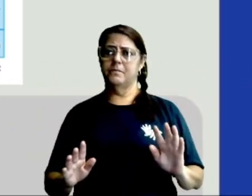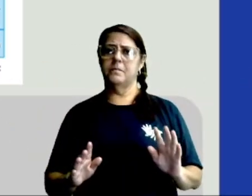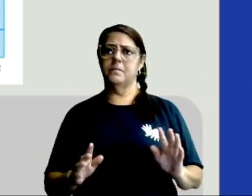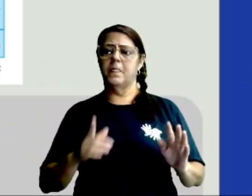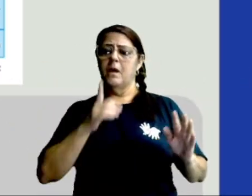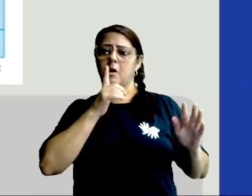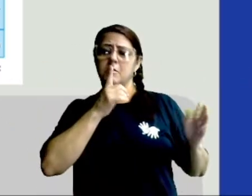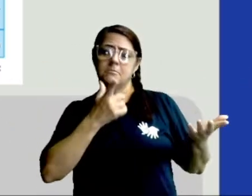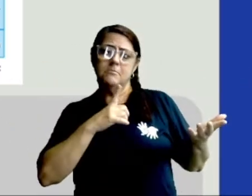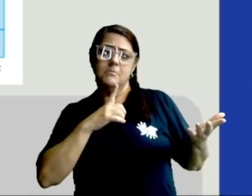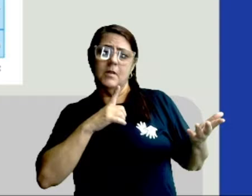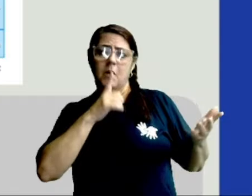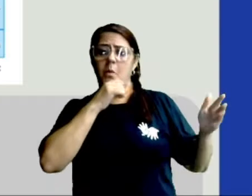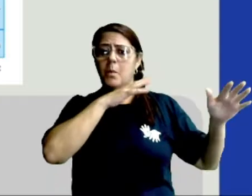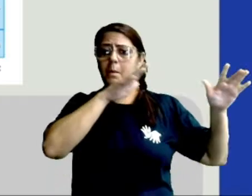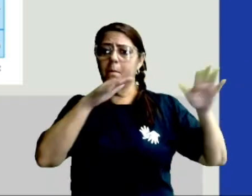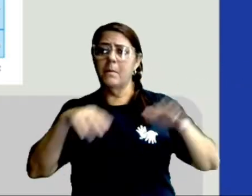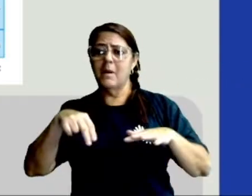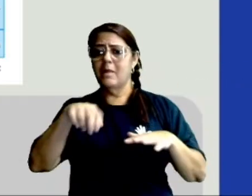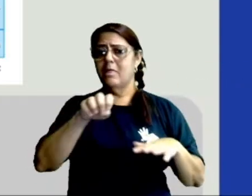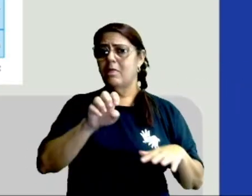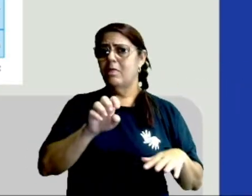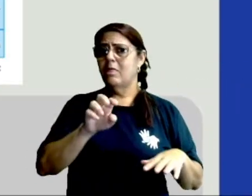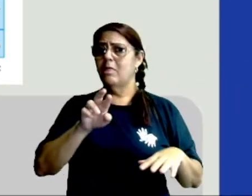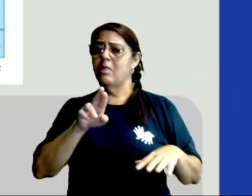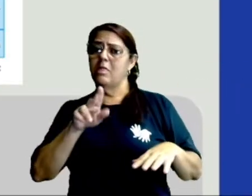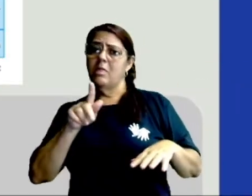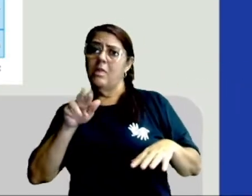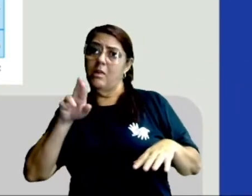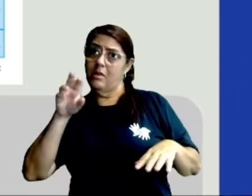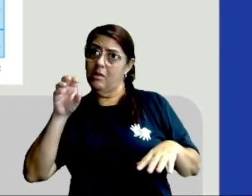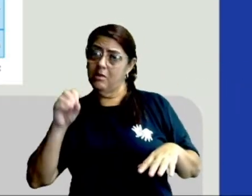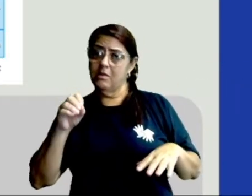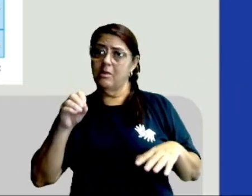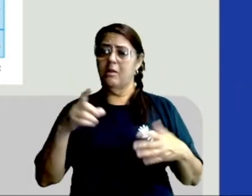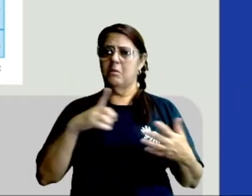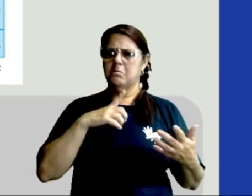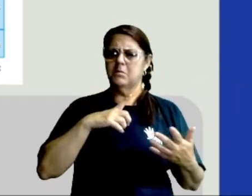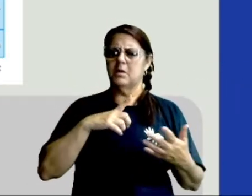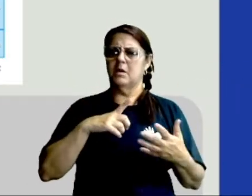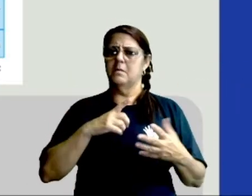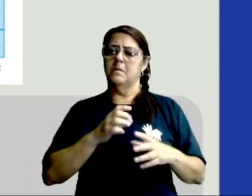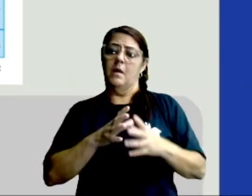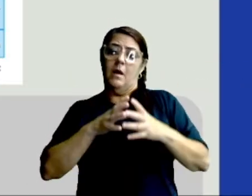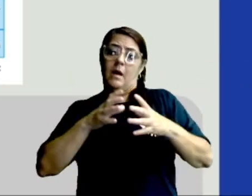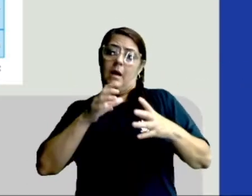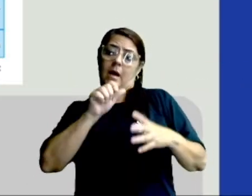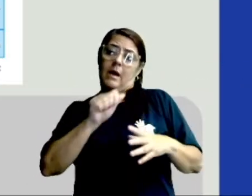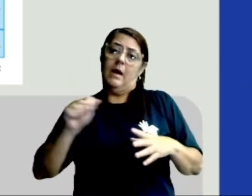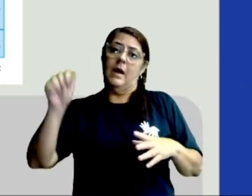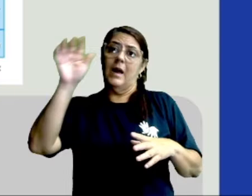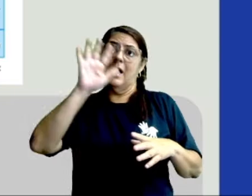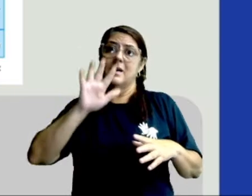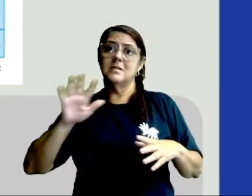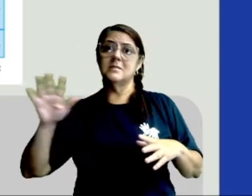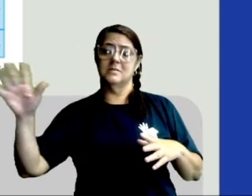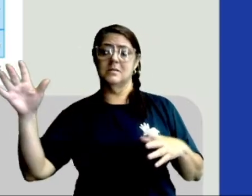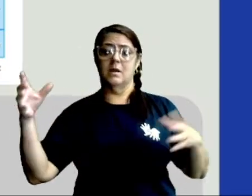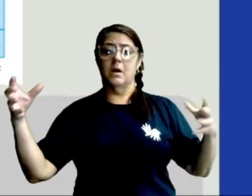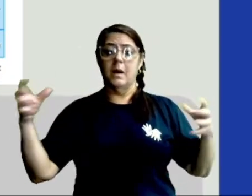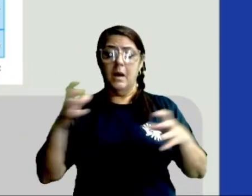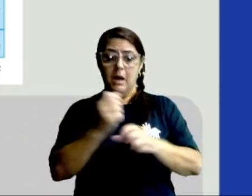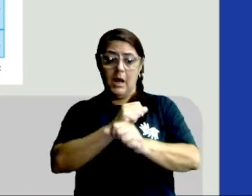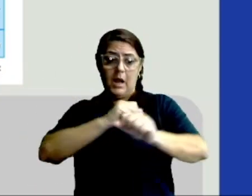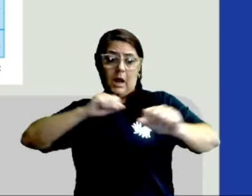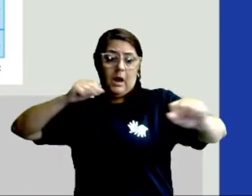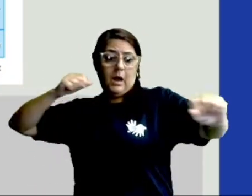Mar Negro. Então nós temos a Europa, né? E a Ásia, elas são uma grande porção de